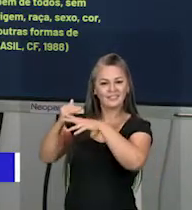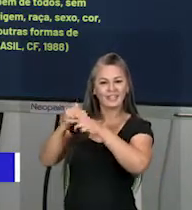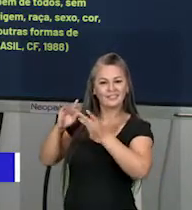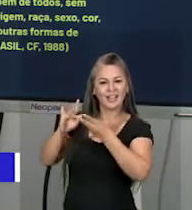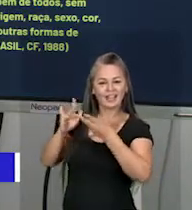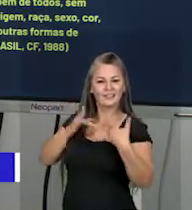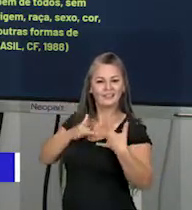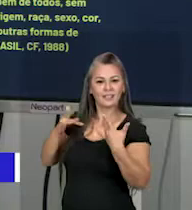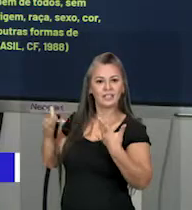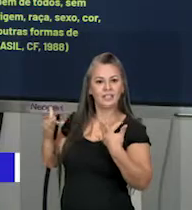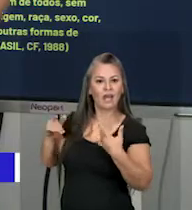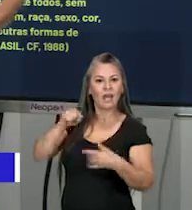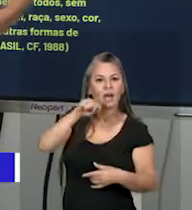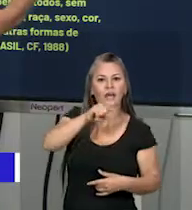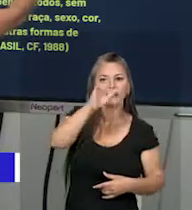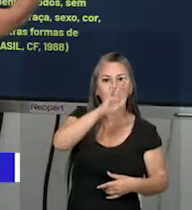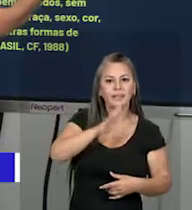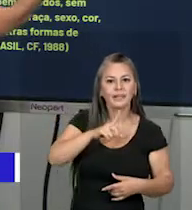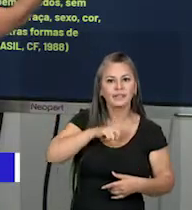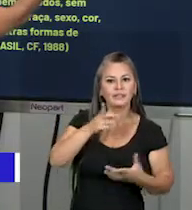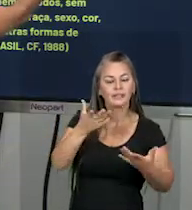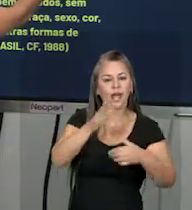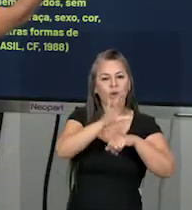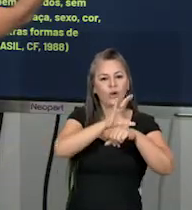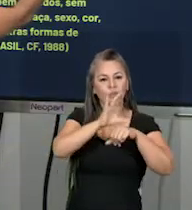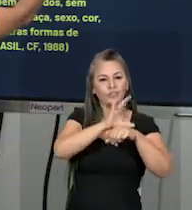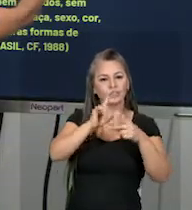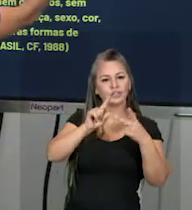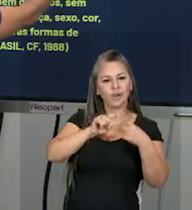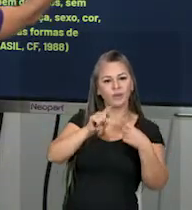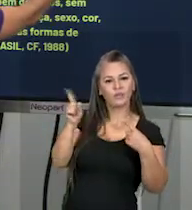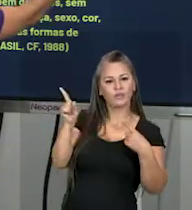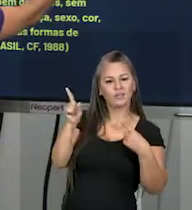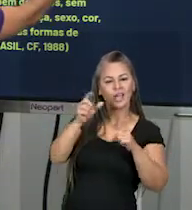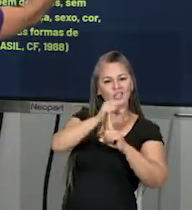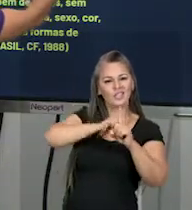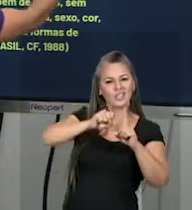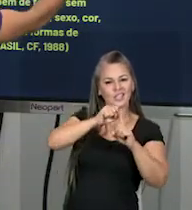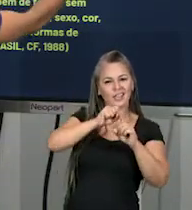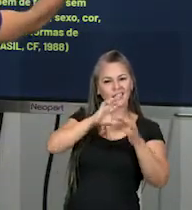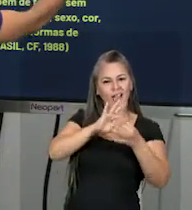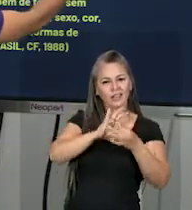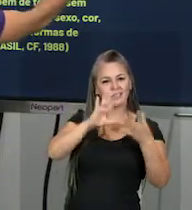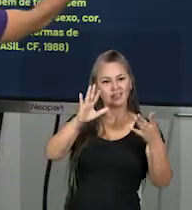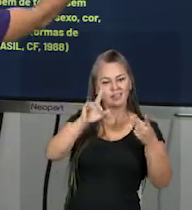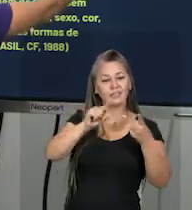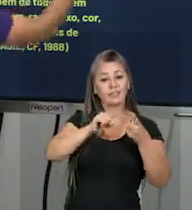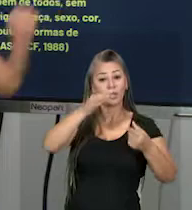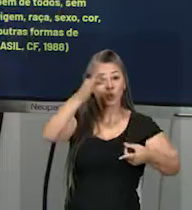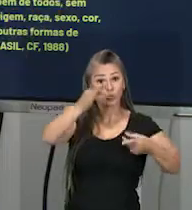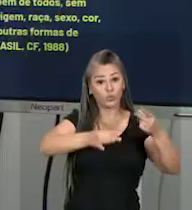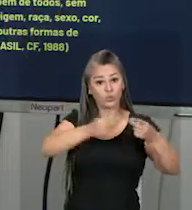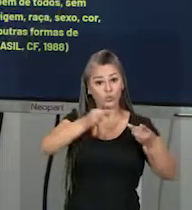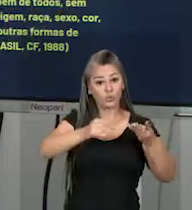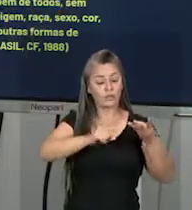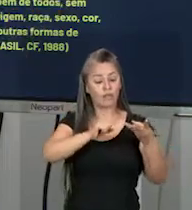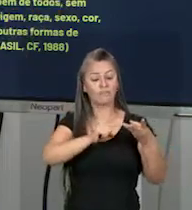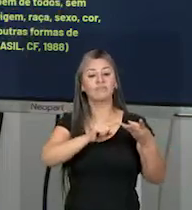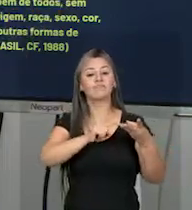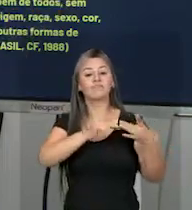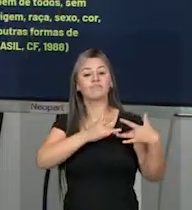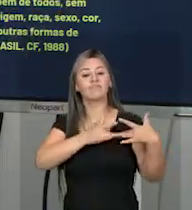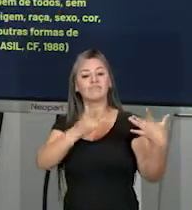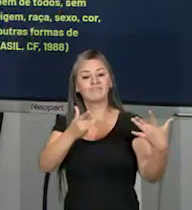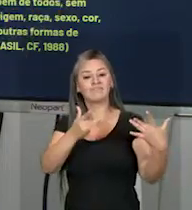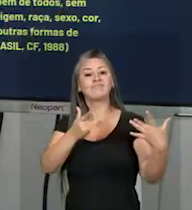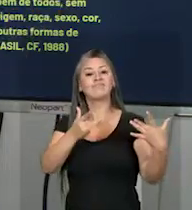ó, construir uma sociedade livre, liberdade, justa, igualdade e solidária,